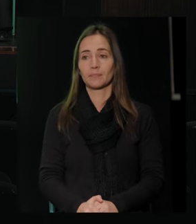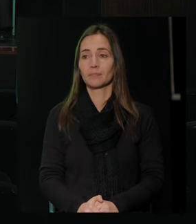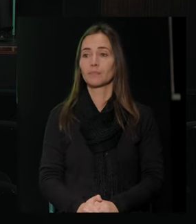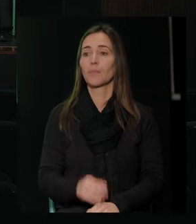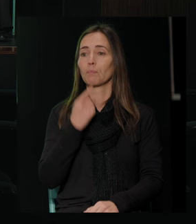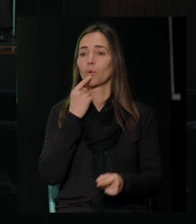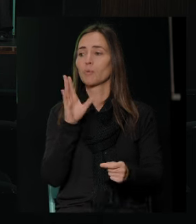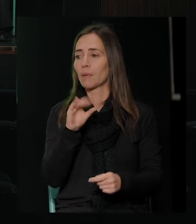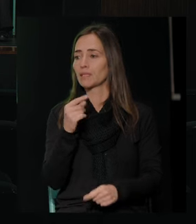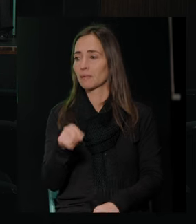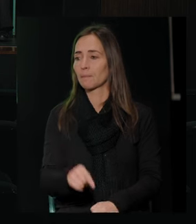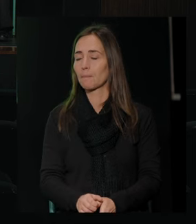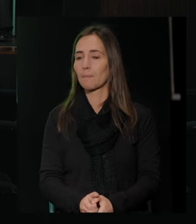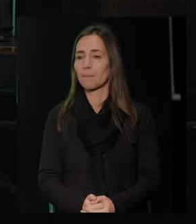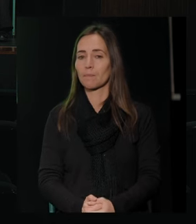Mais perguntas?